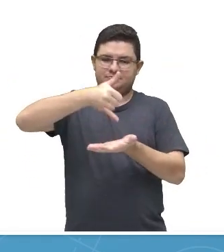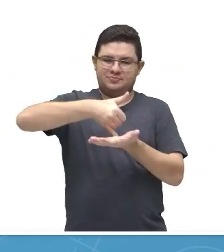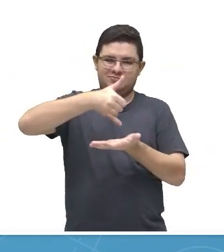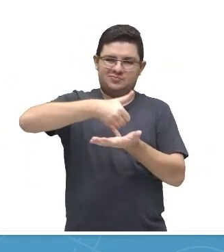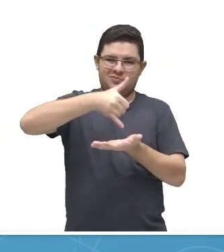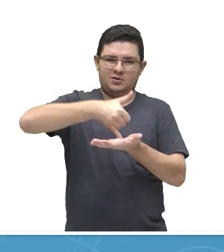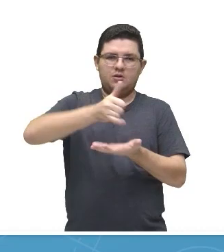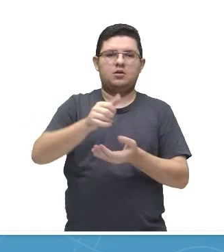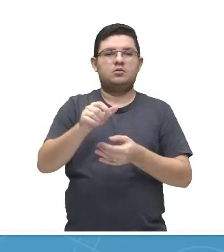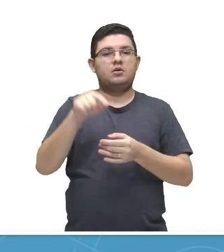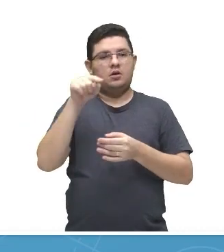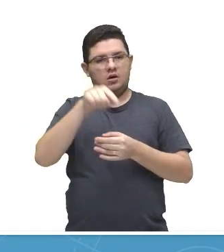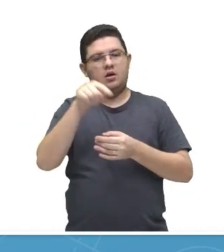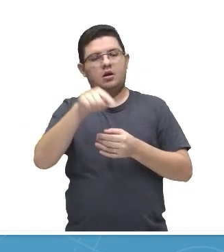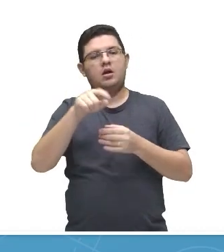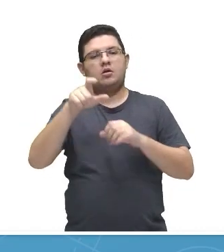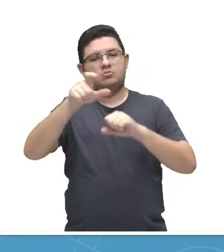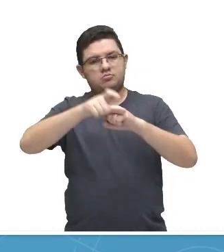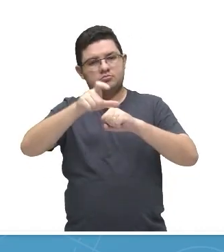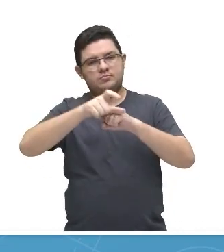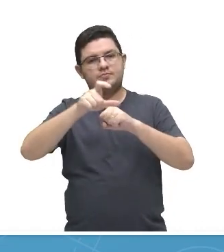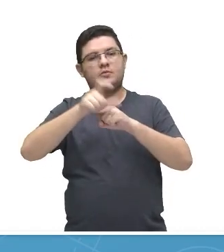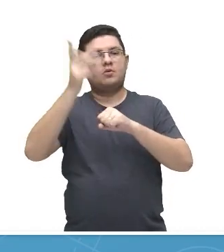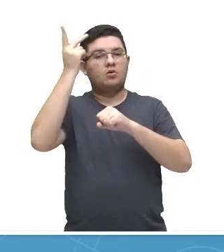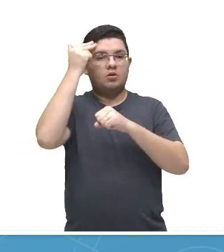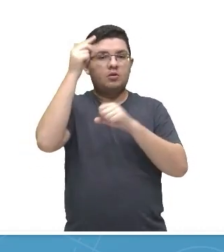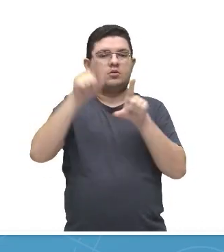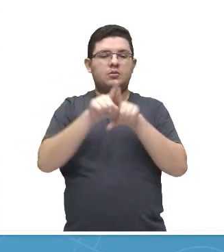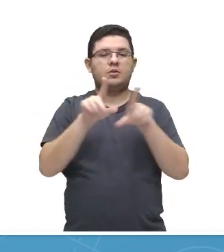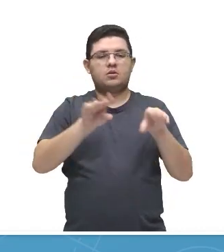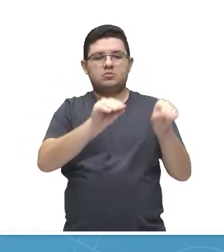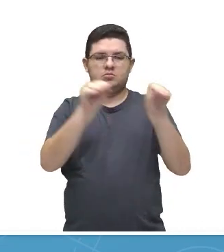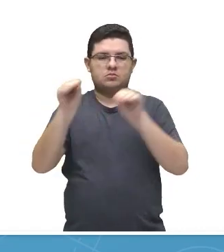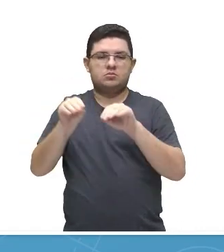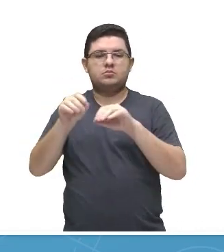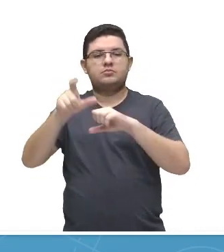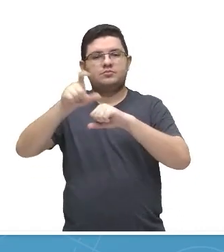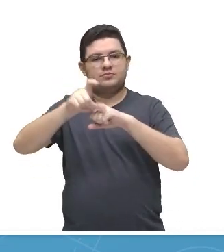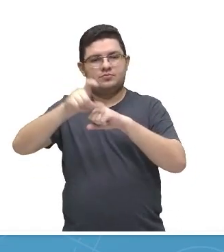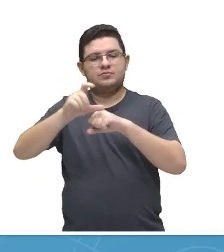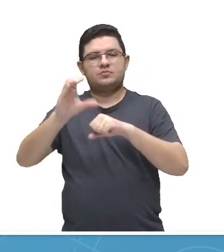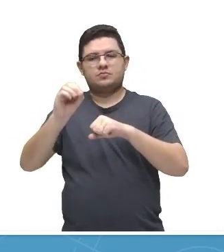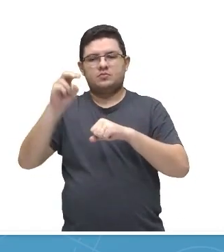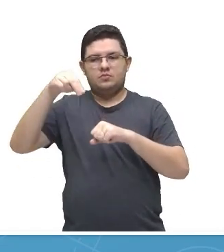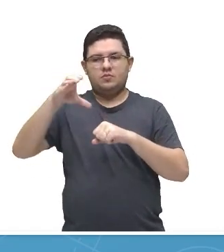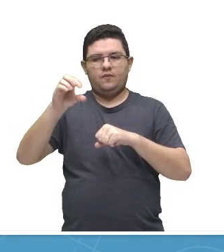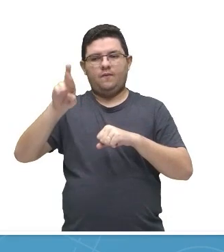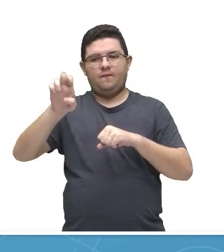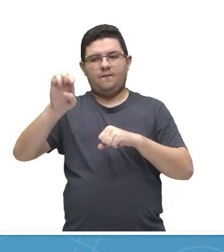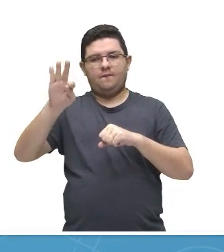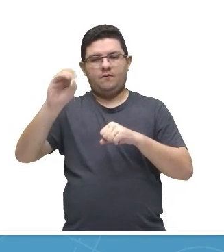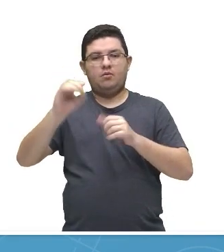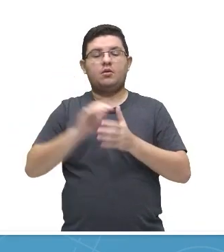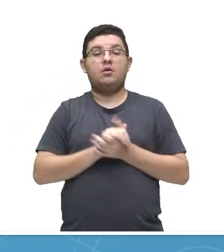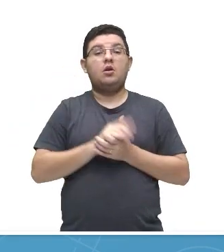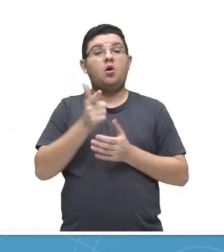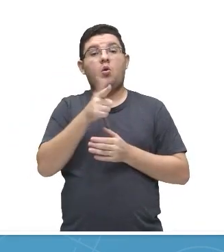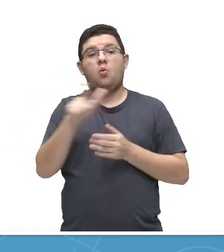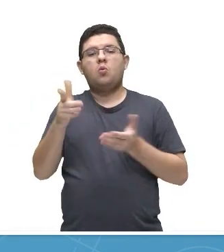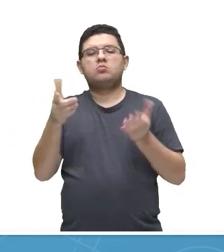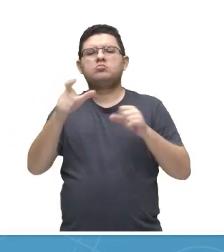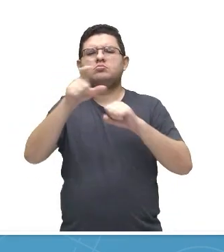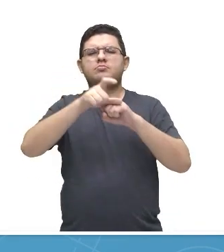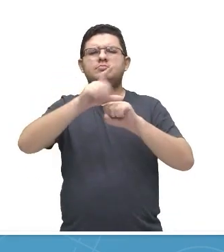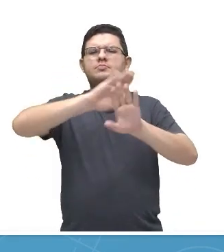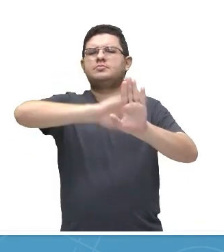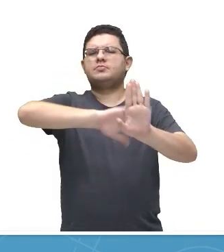assim ele existe. Gente, isso ficou claro para você? Ah, professora, e o abstrato, como é que eu vou definir? O abstrato é aquele